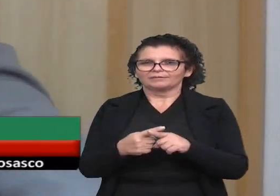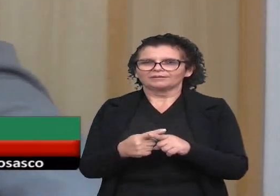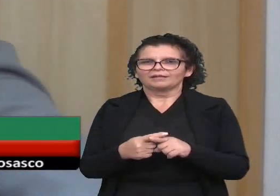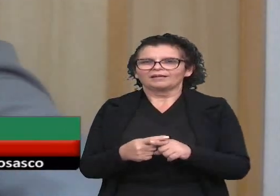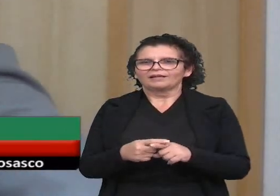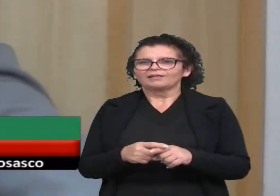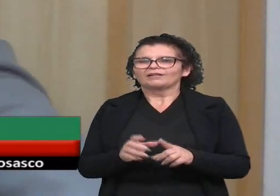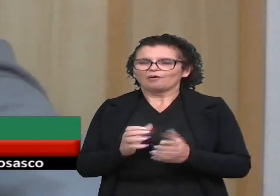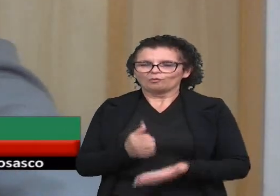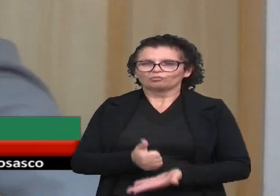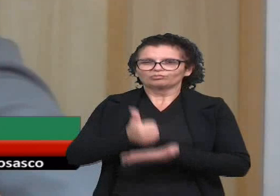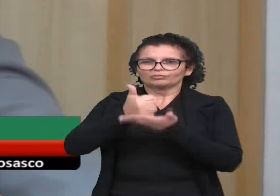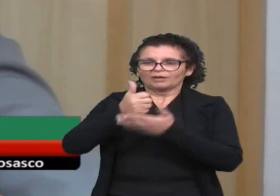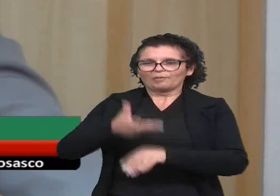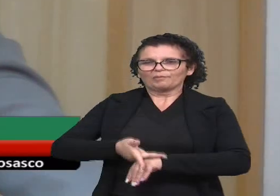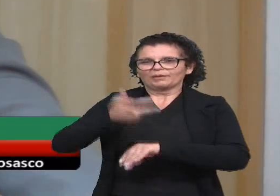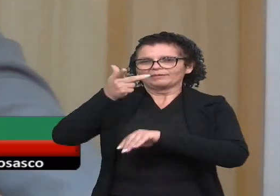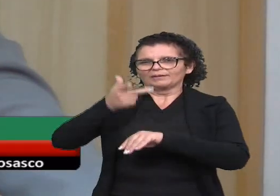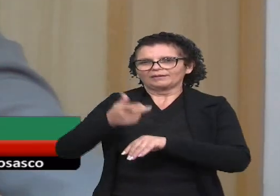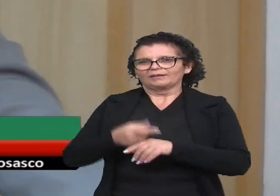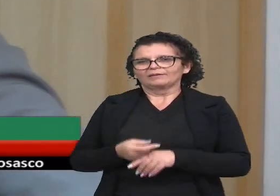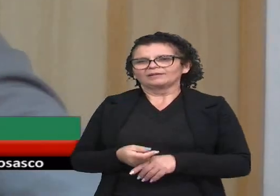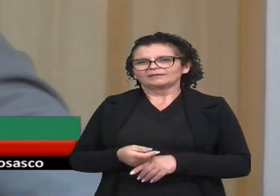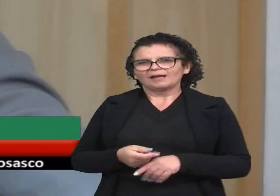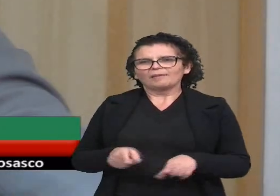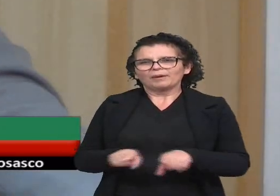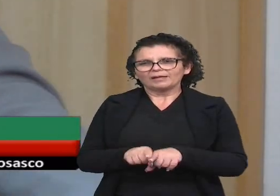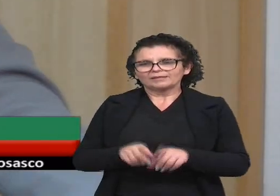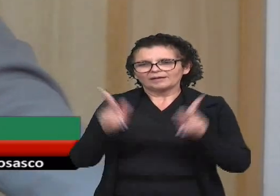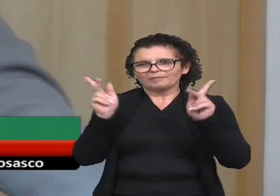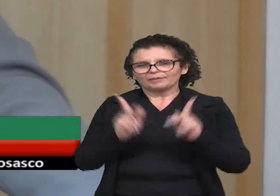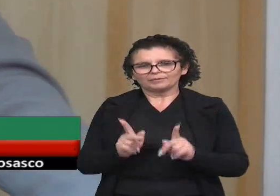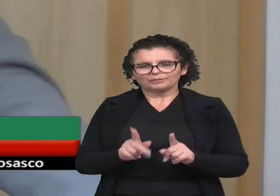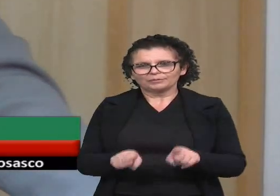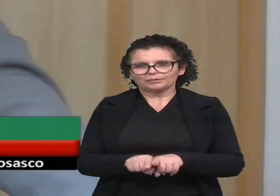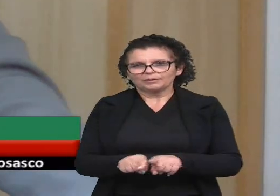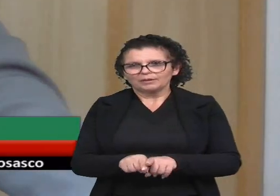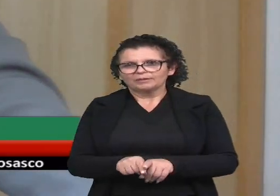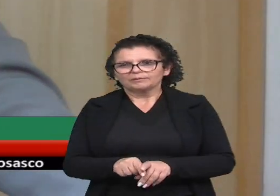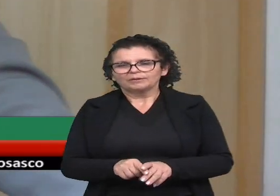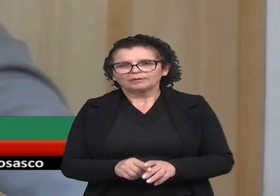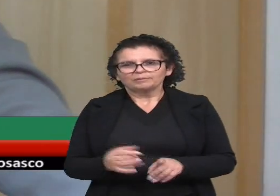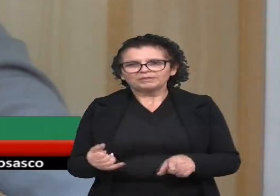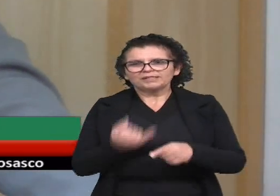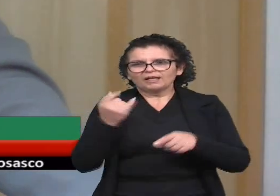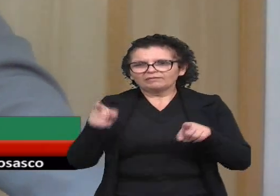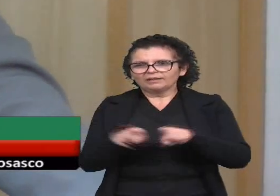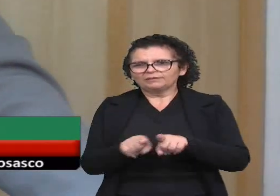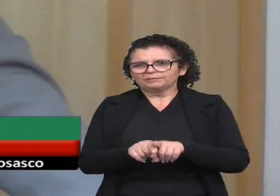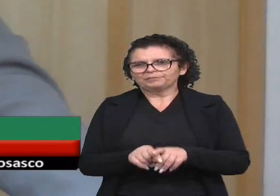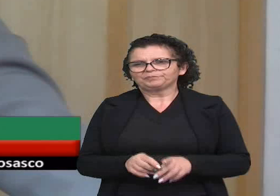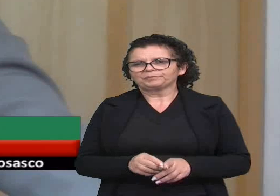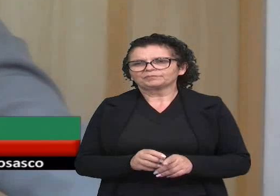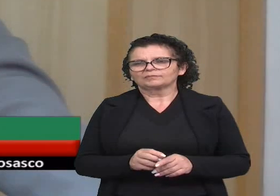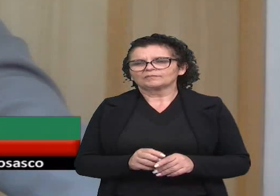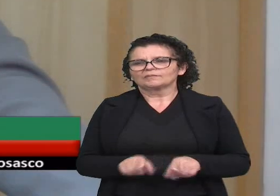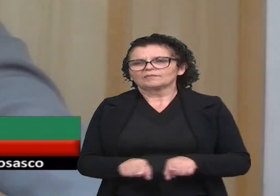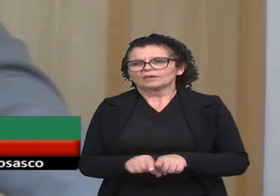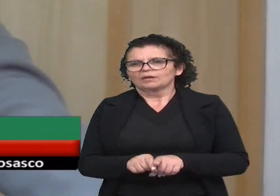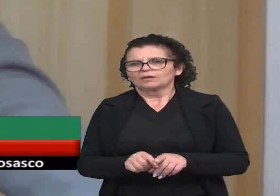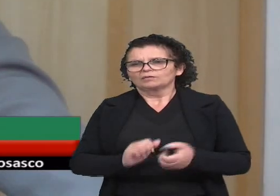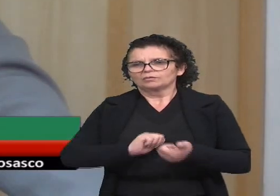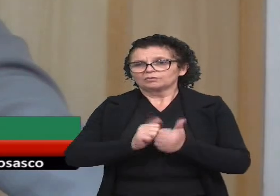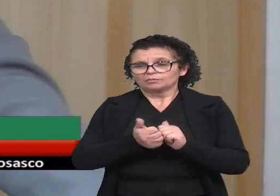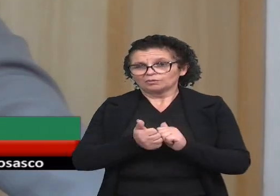mais um troféu. Hoje o IDM é tetracampeão da Copa da Paz, uma das mais importantes do estado, levando o nome do